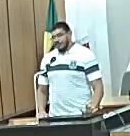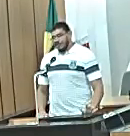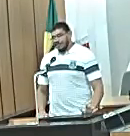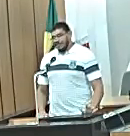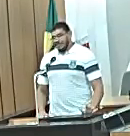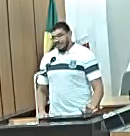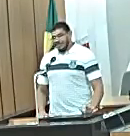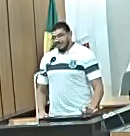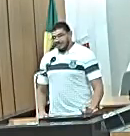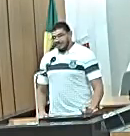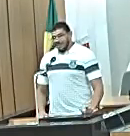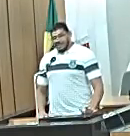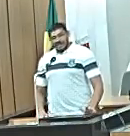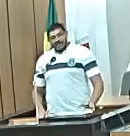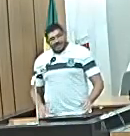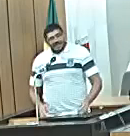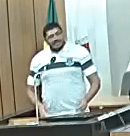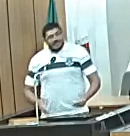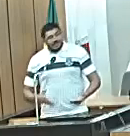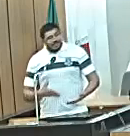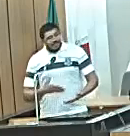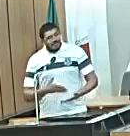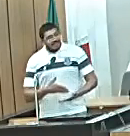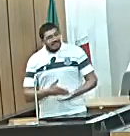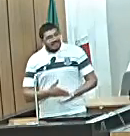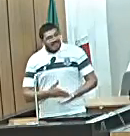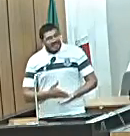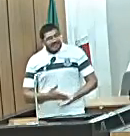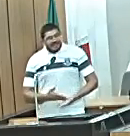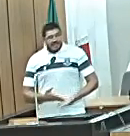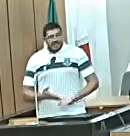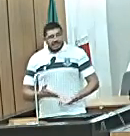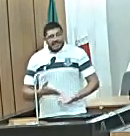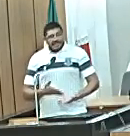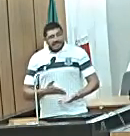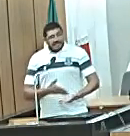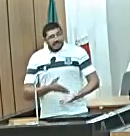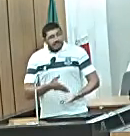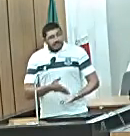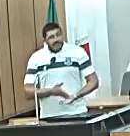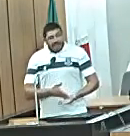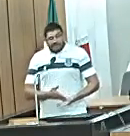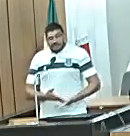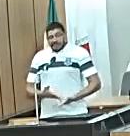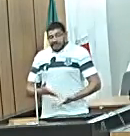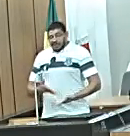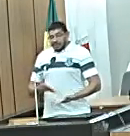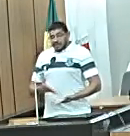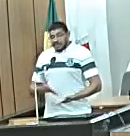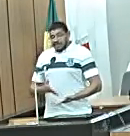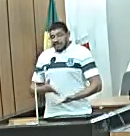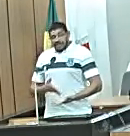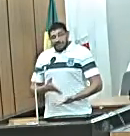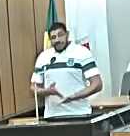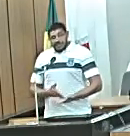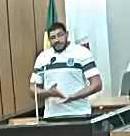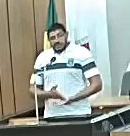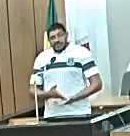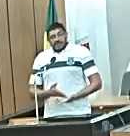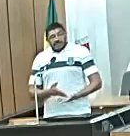pública mas na hora de nos regulamentar na hora de trazer direitos na hora de nos trazer